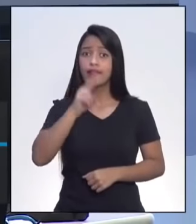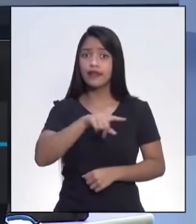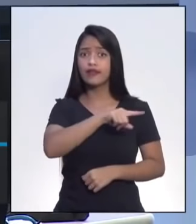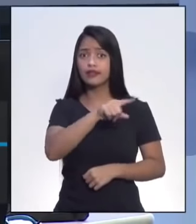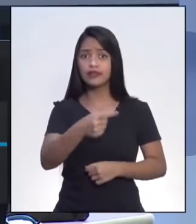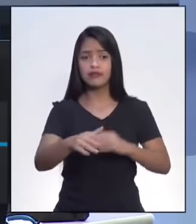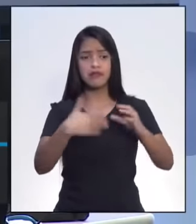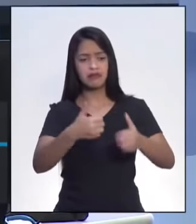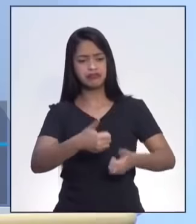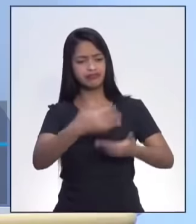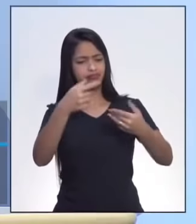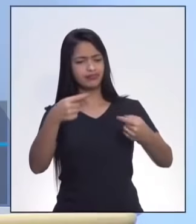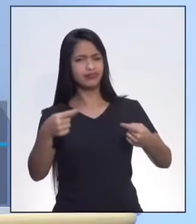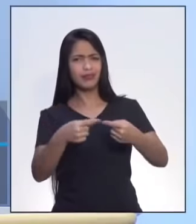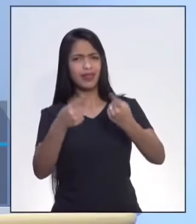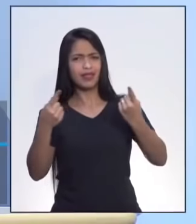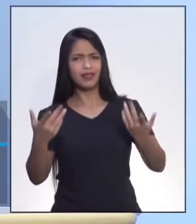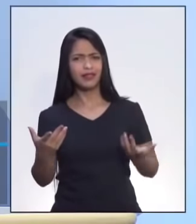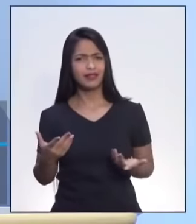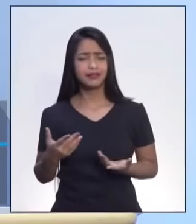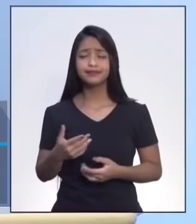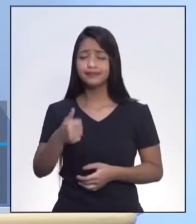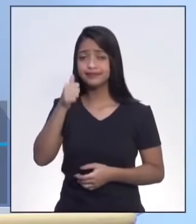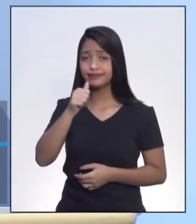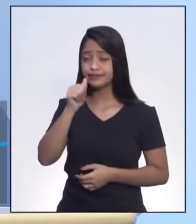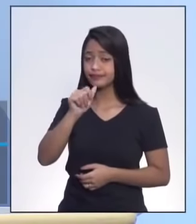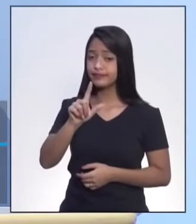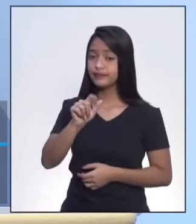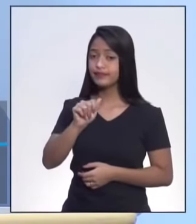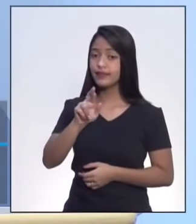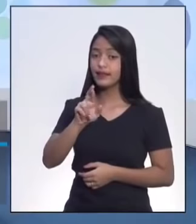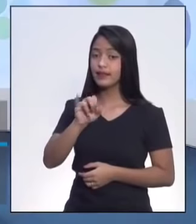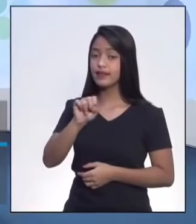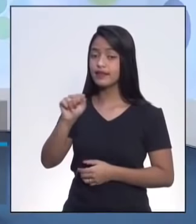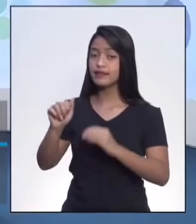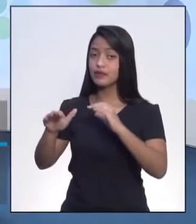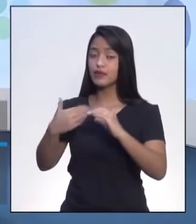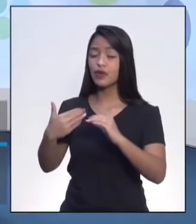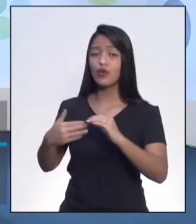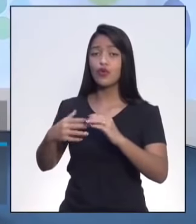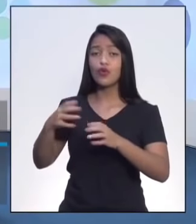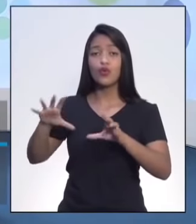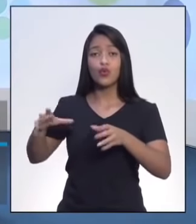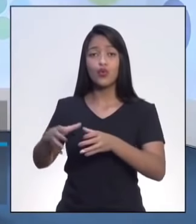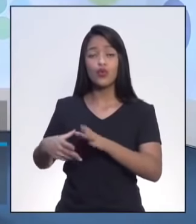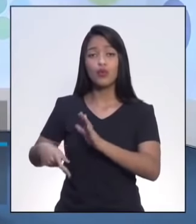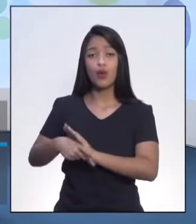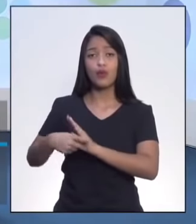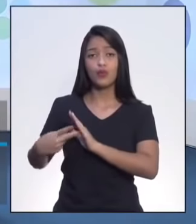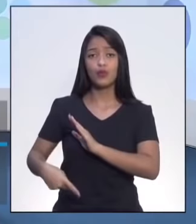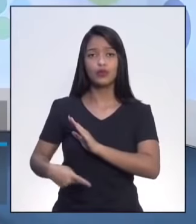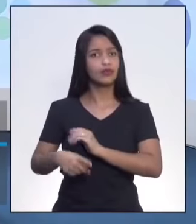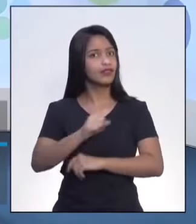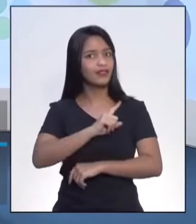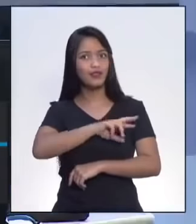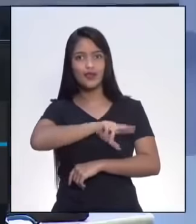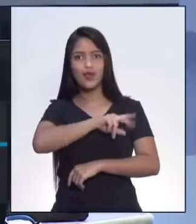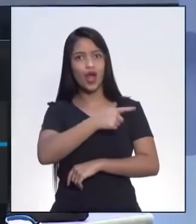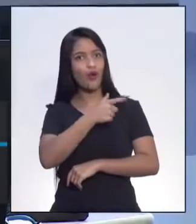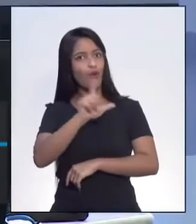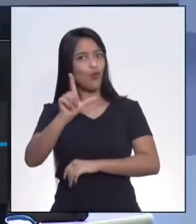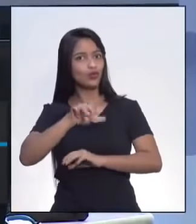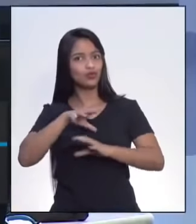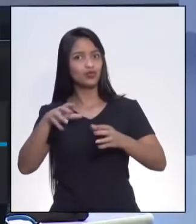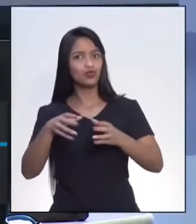chateada. Time tá? da casa, Larissa? Time da casa. O time da casa era o Futebol Clube Larissa. E o outro? Alguém